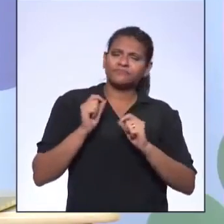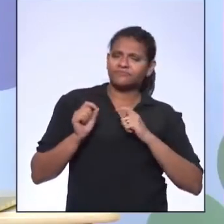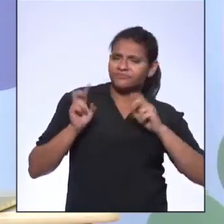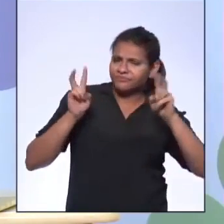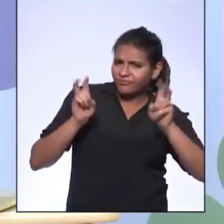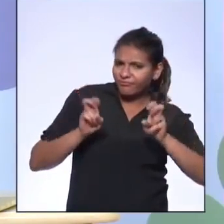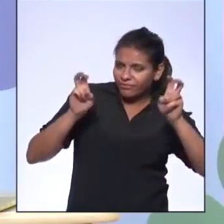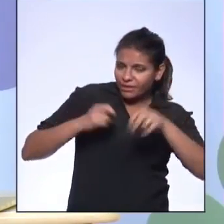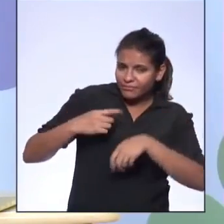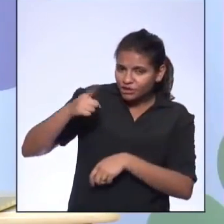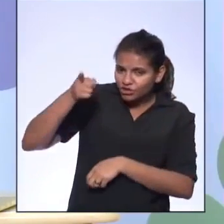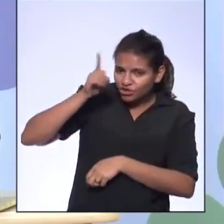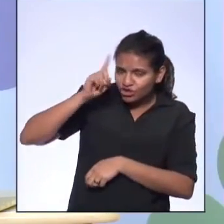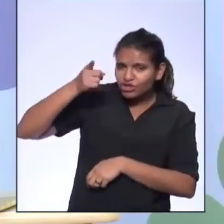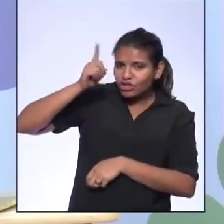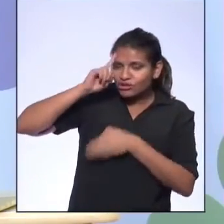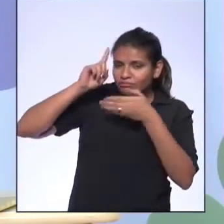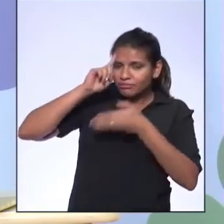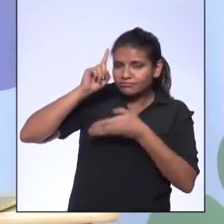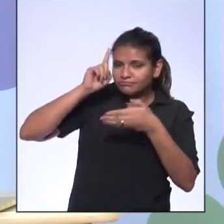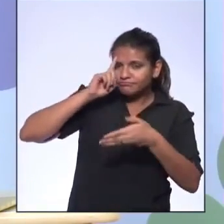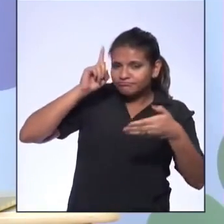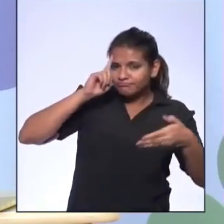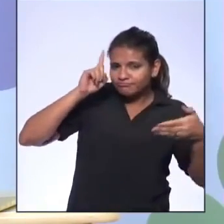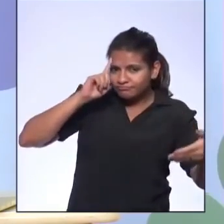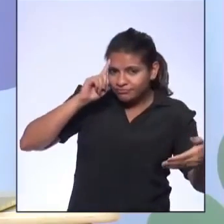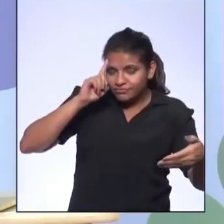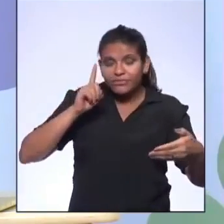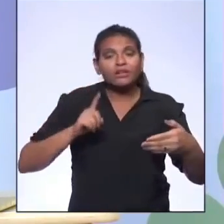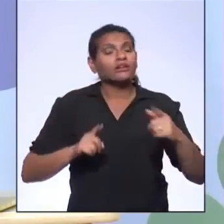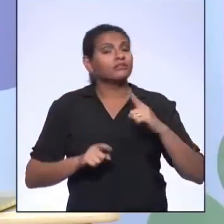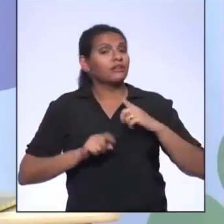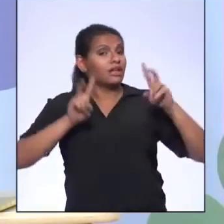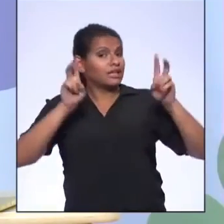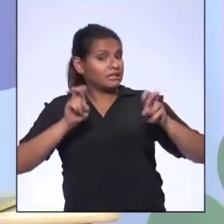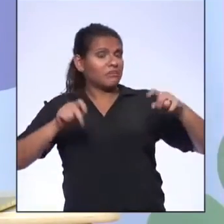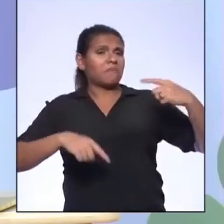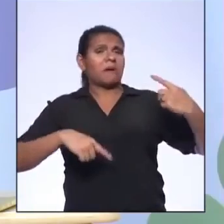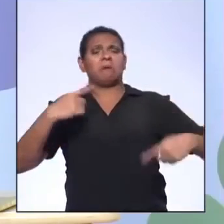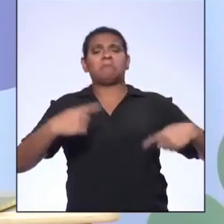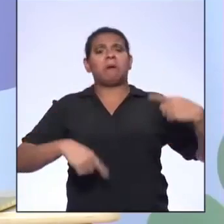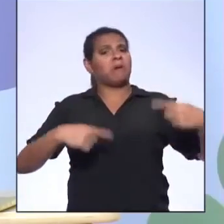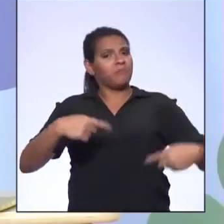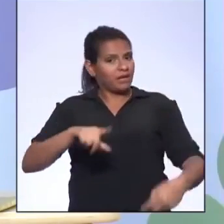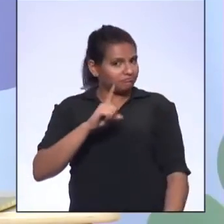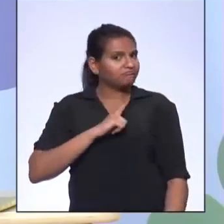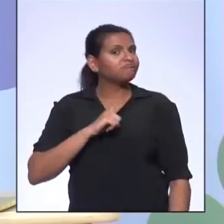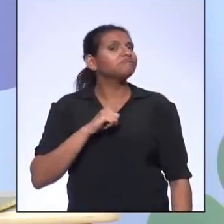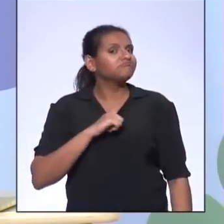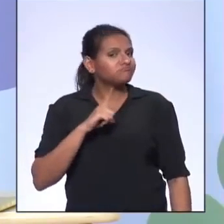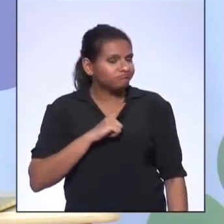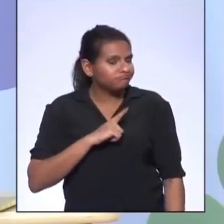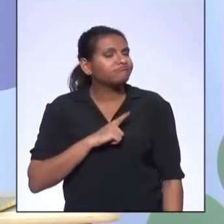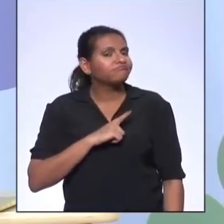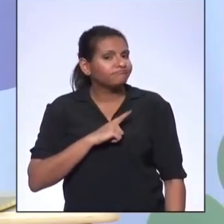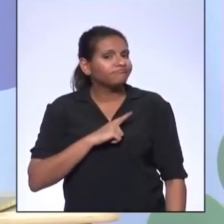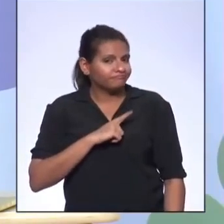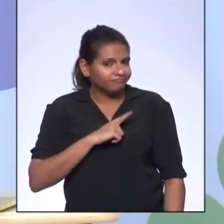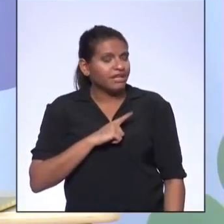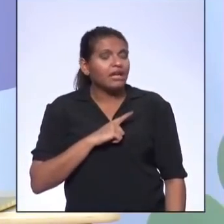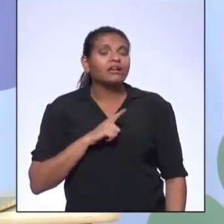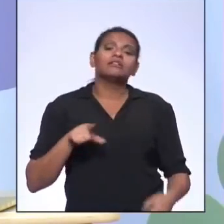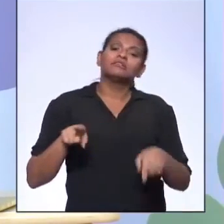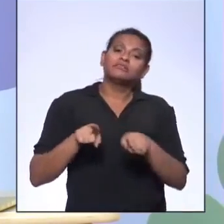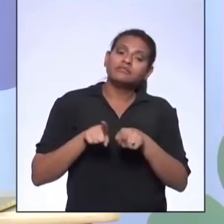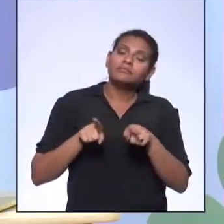dia de vocês, o meu dia a dia, nós levantamos temas polêmicos, possíveis temas polêmicos, para começar a produzir o